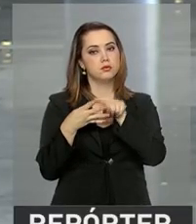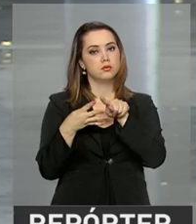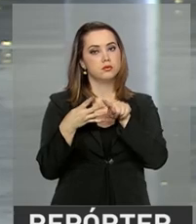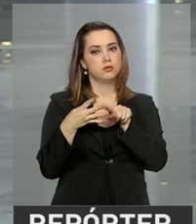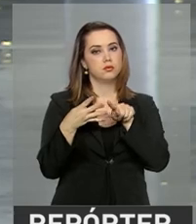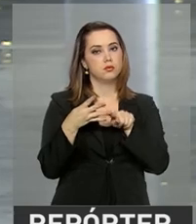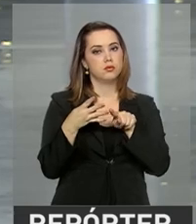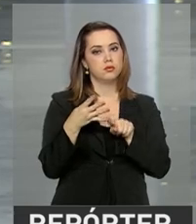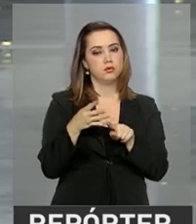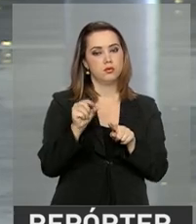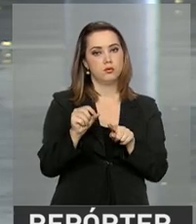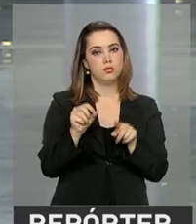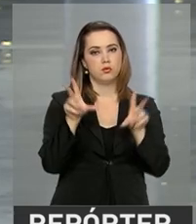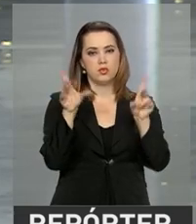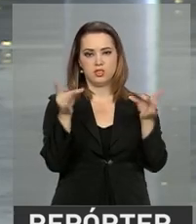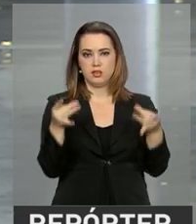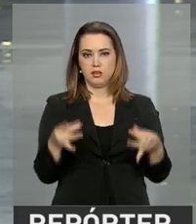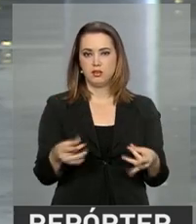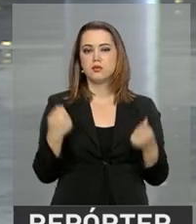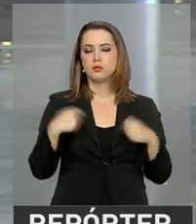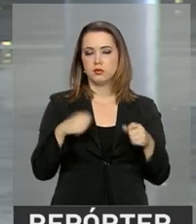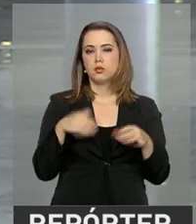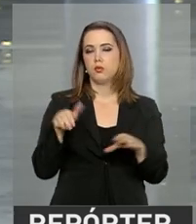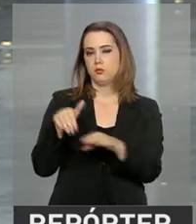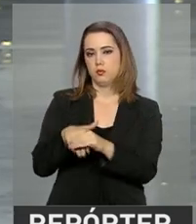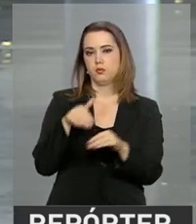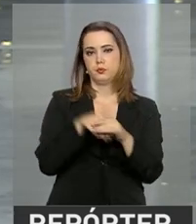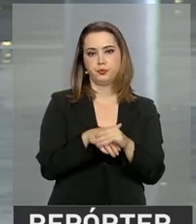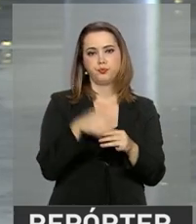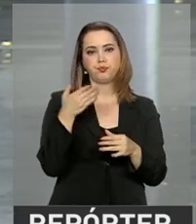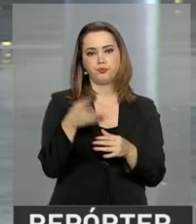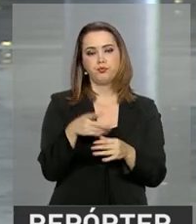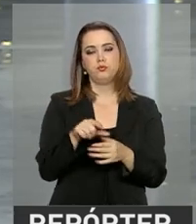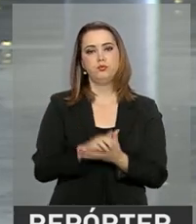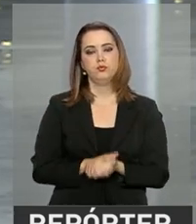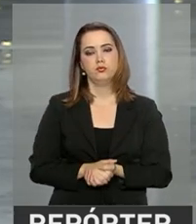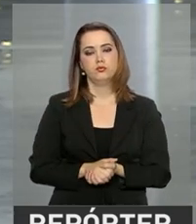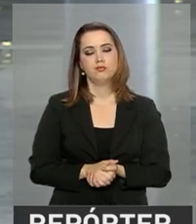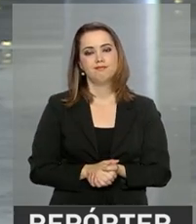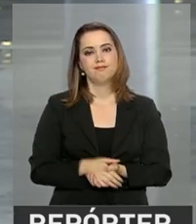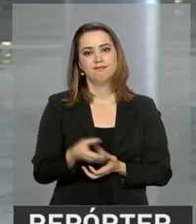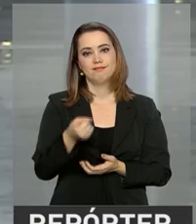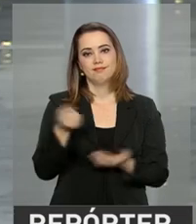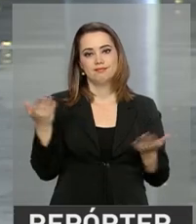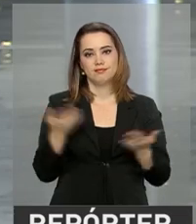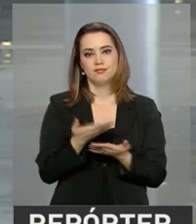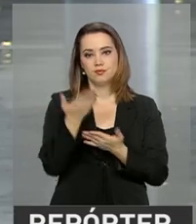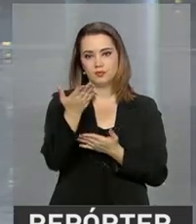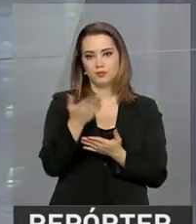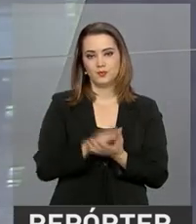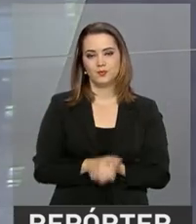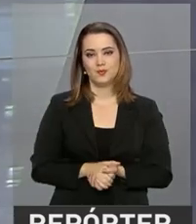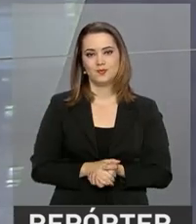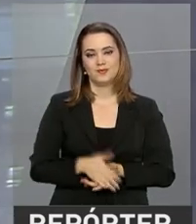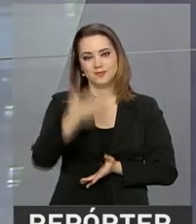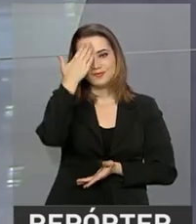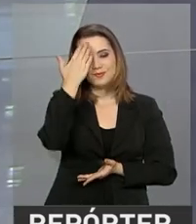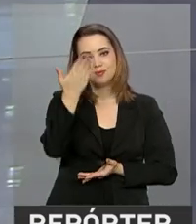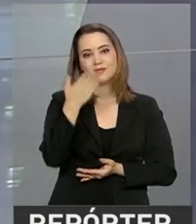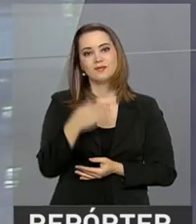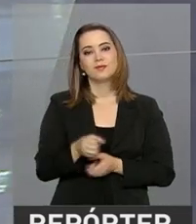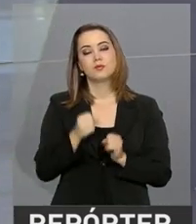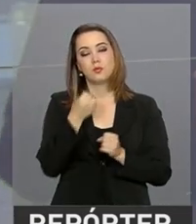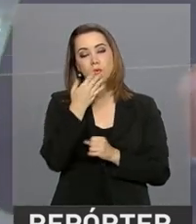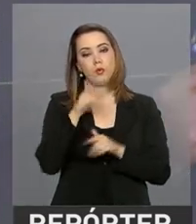votados. A previsão é que essa votação ocorra ainda nesta segunda-feira. Eu volto com você no estúdio, Leandro. Obrigado, Paulo. Bom